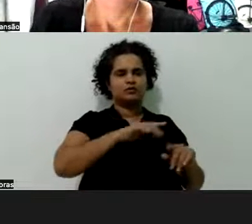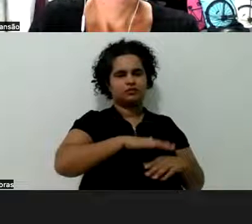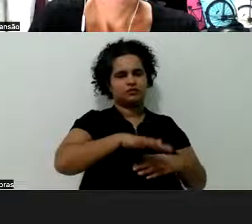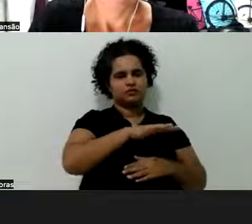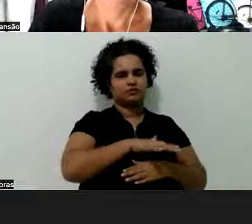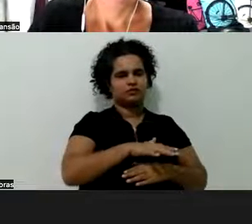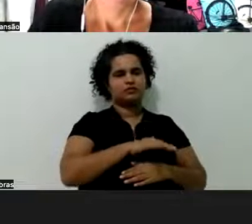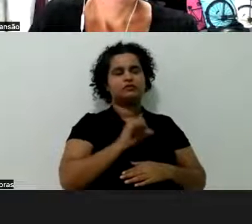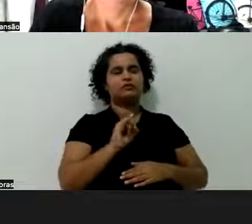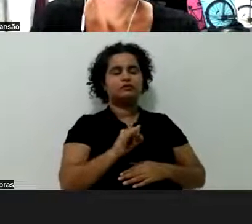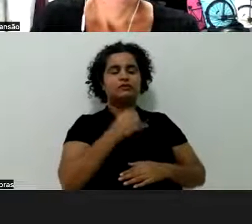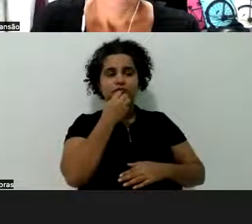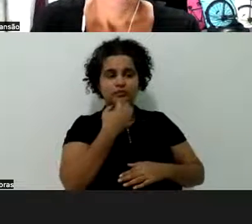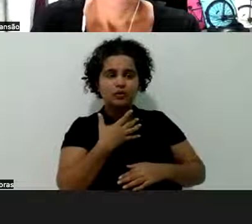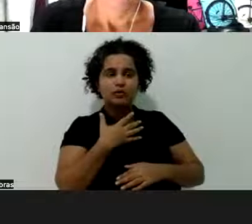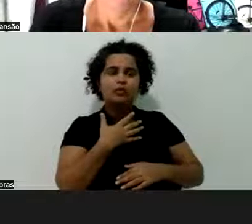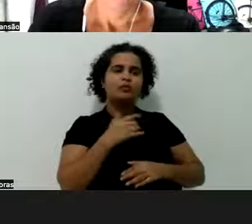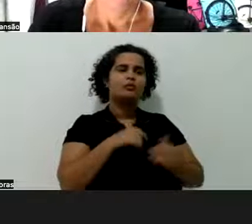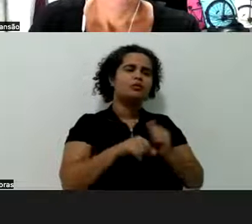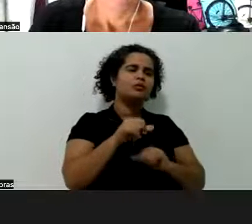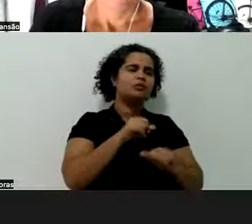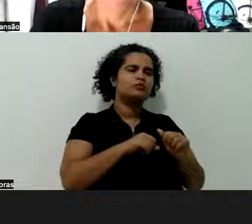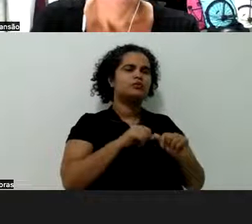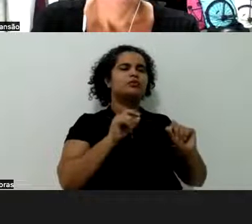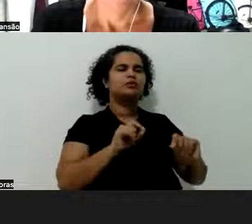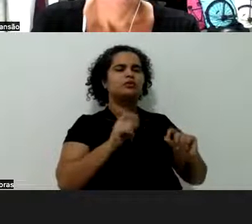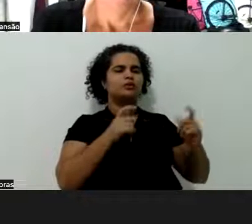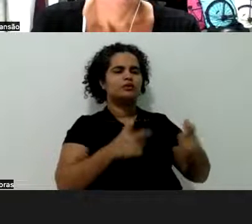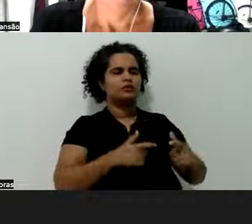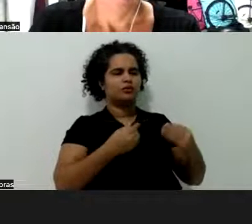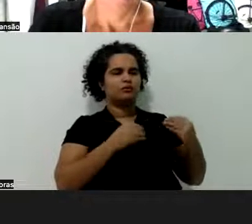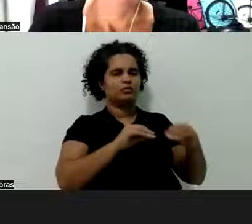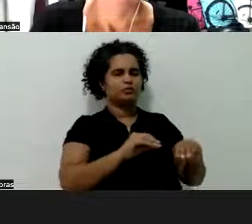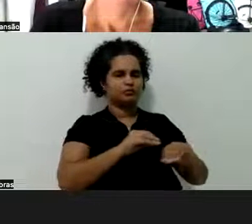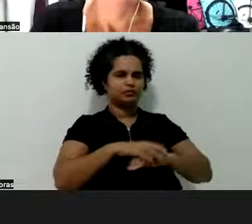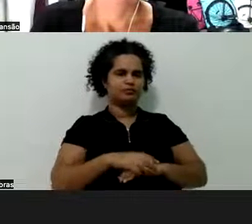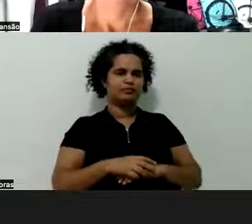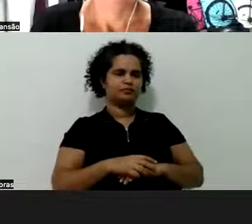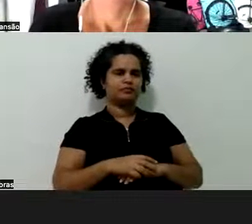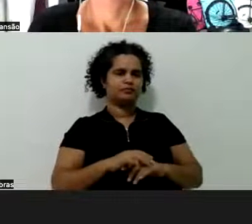esses benefícios, eles alteram de acordo com o local que eu estou colocando ele.